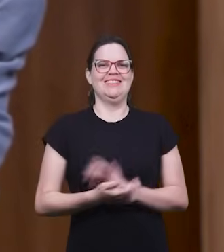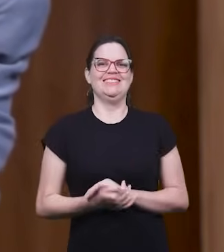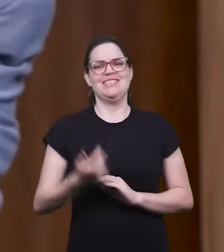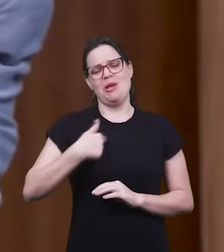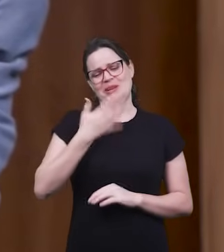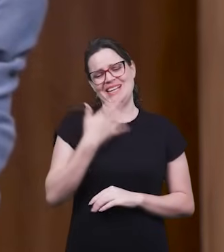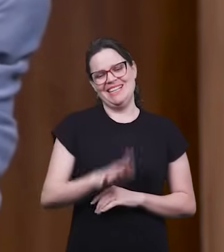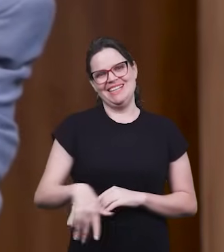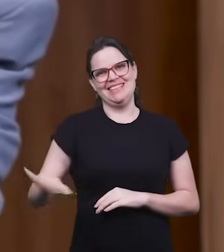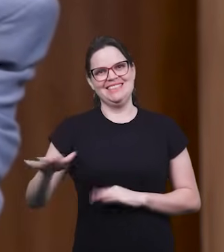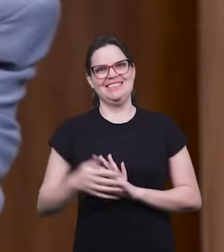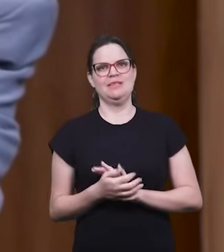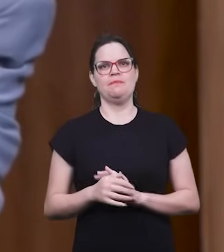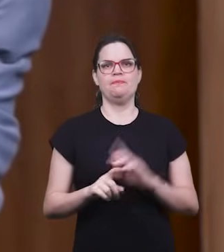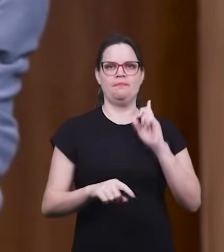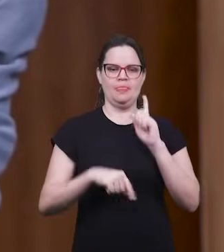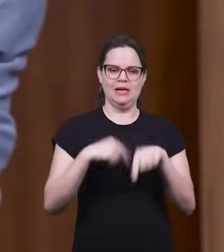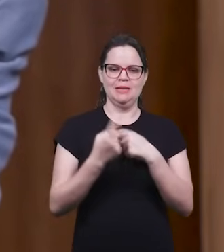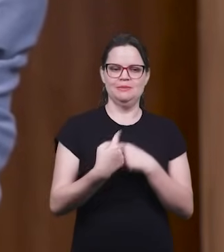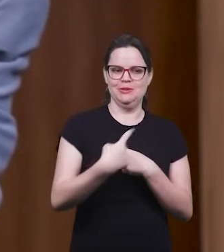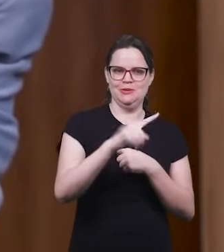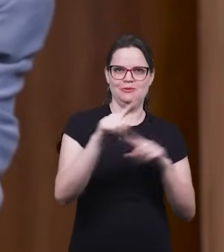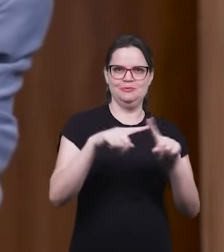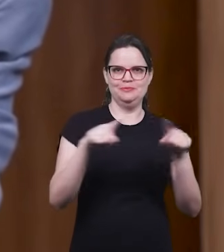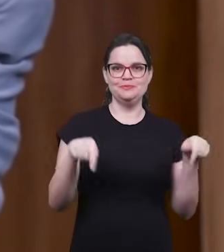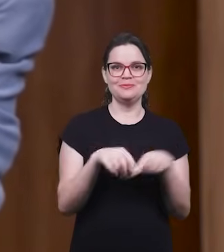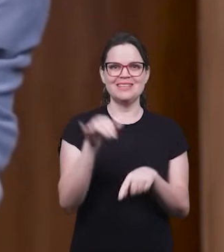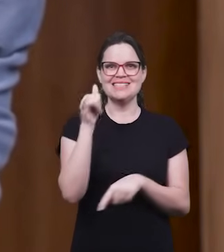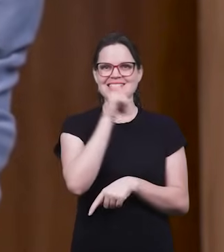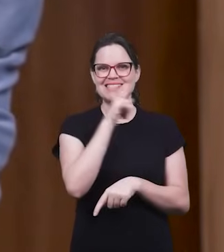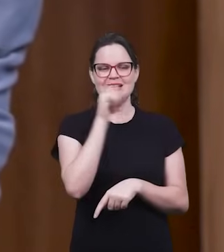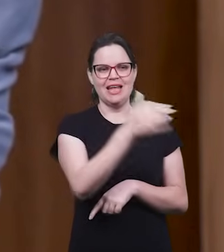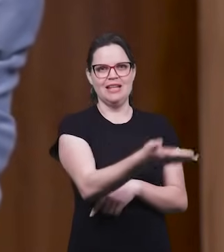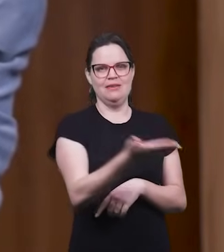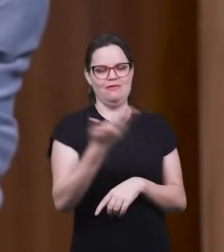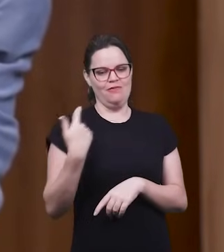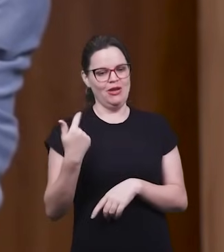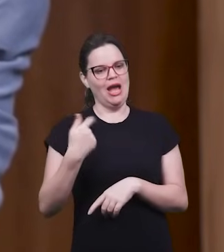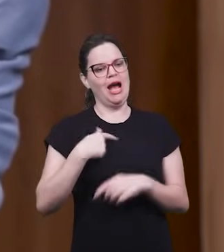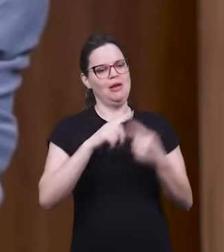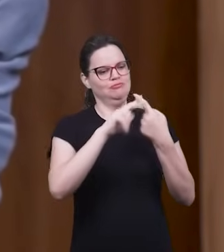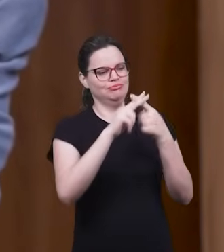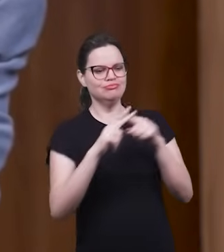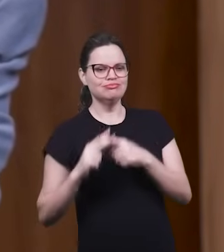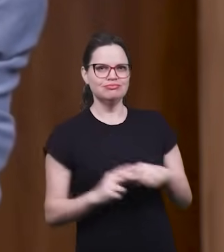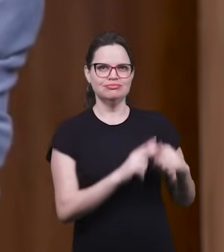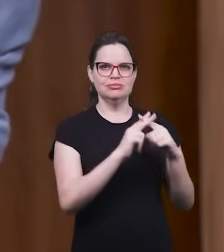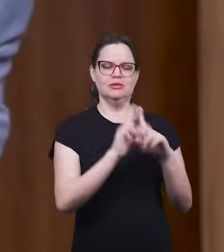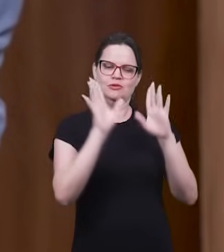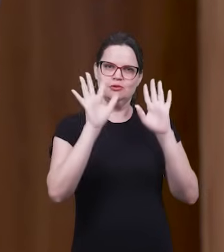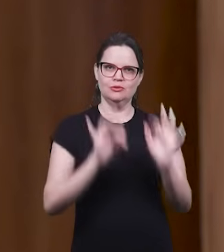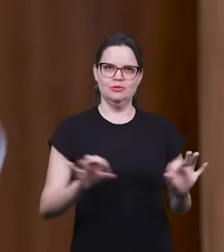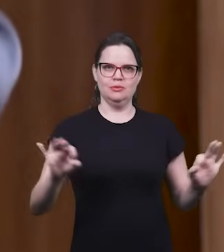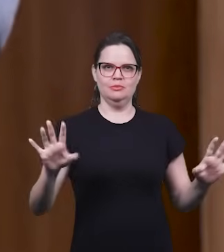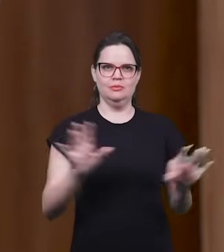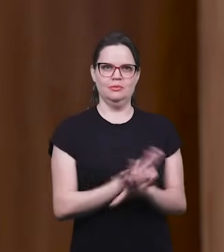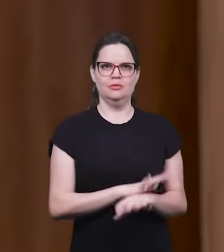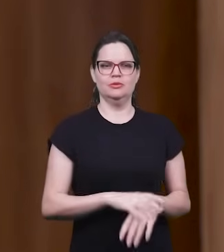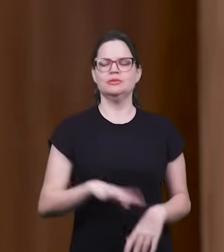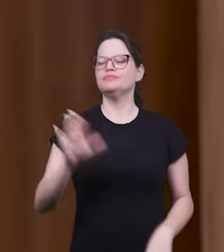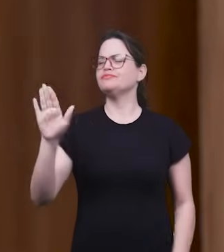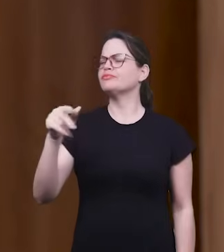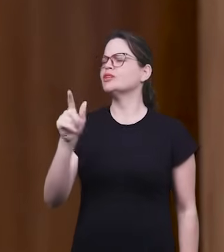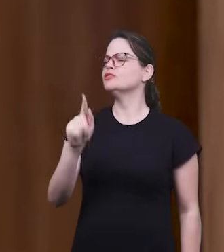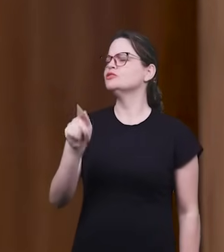ser consultório, ele veio tratar de dente, tá? Eu fiz um serviço para ele. Aí terminou o serviço.